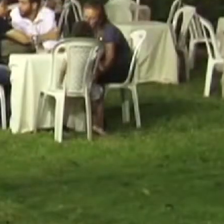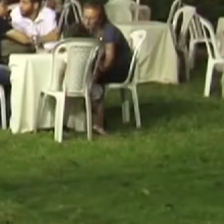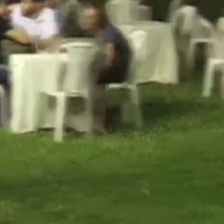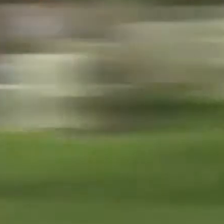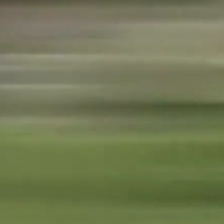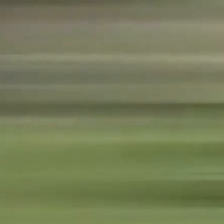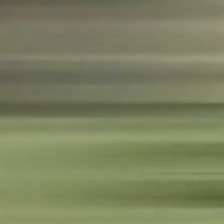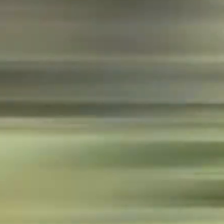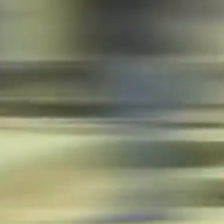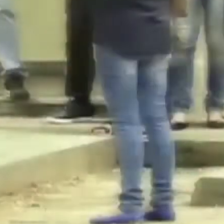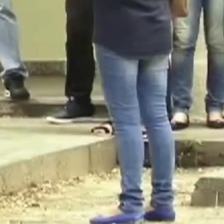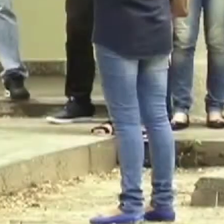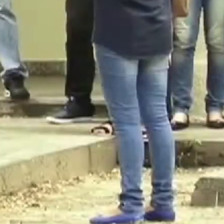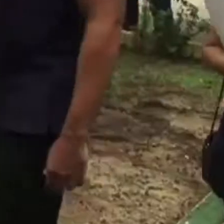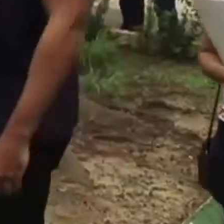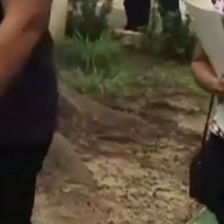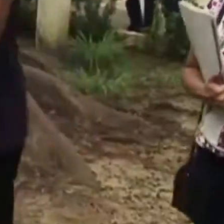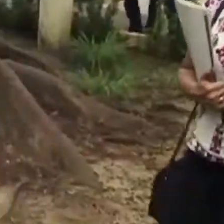Música